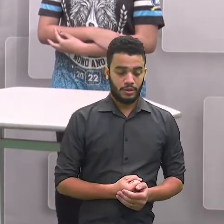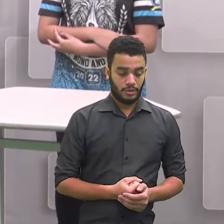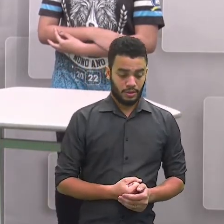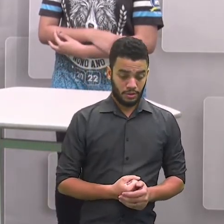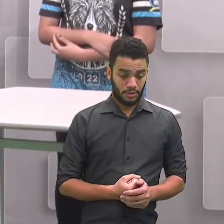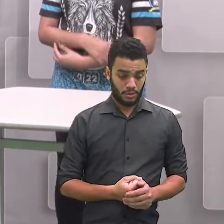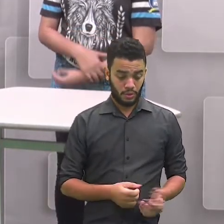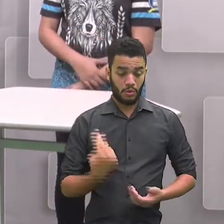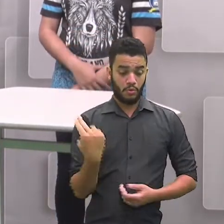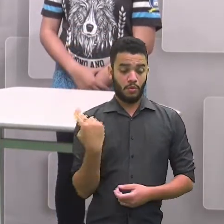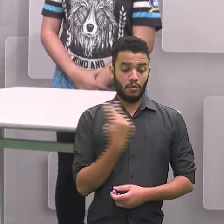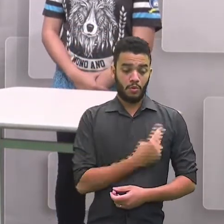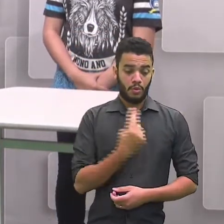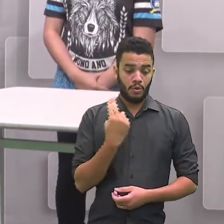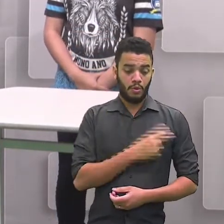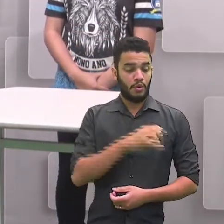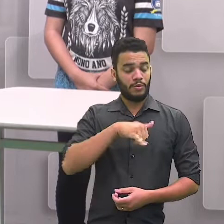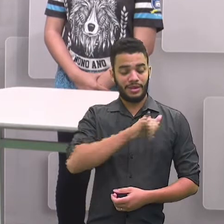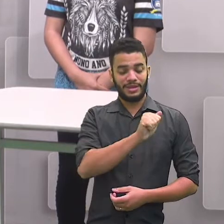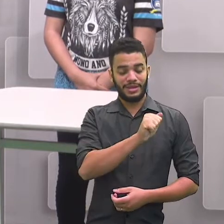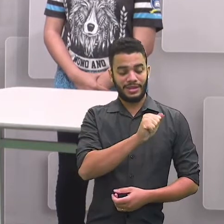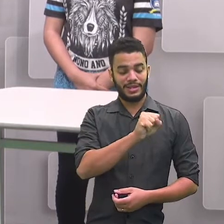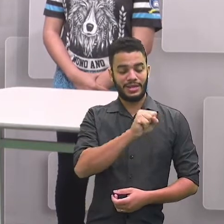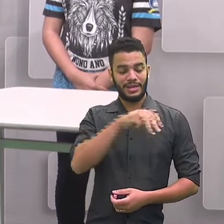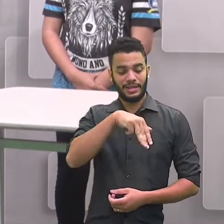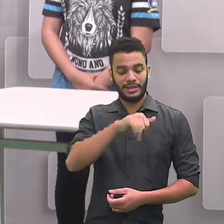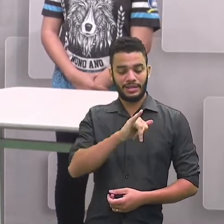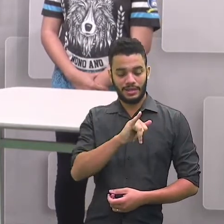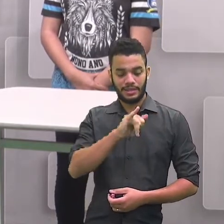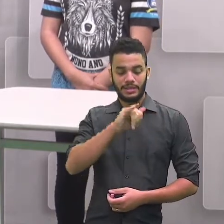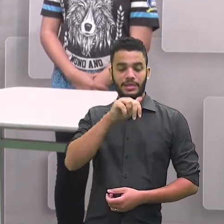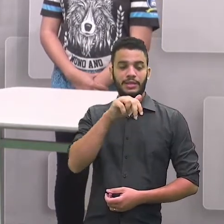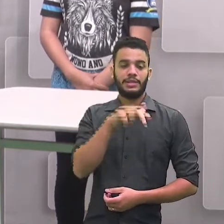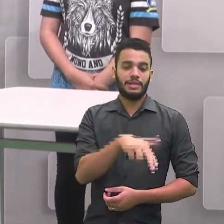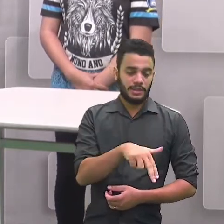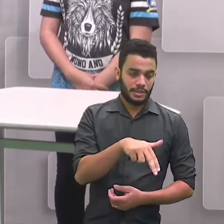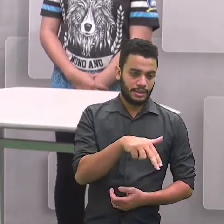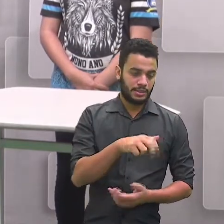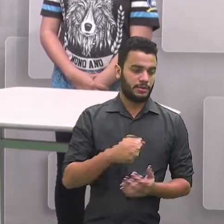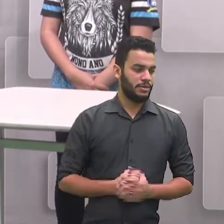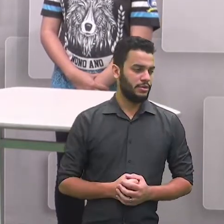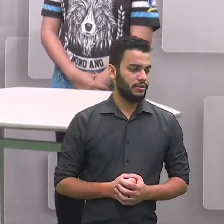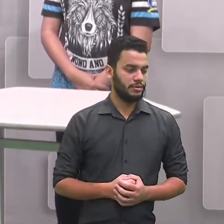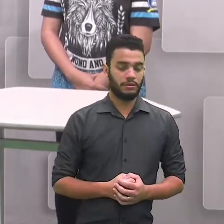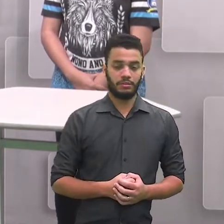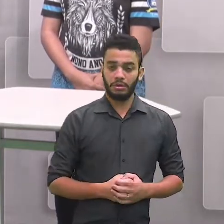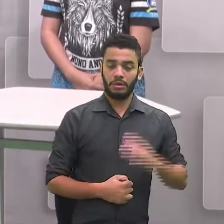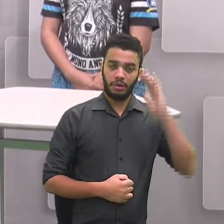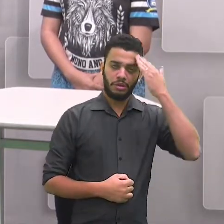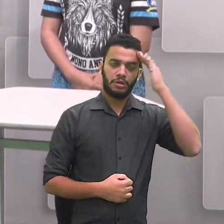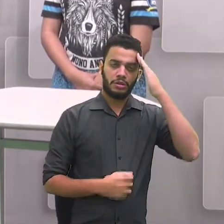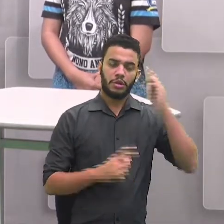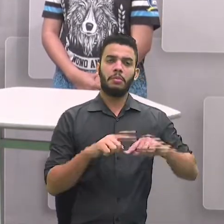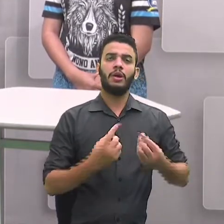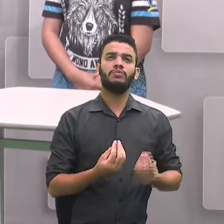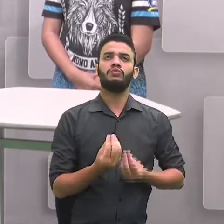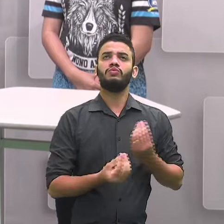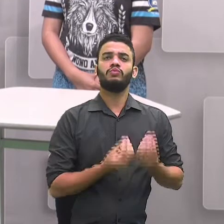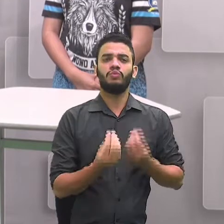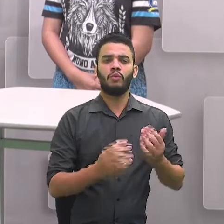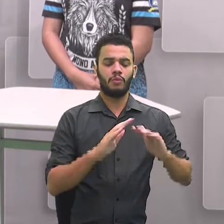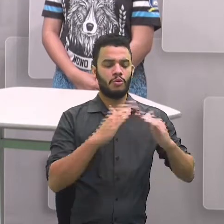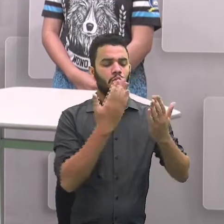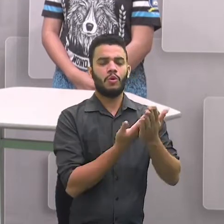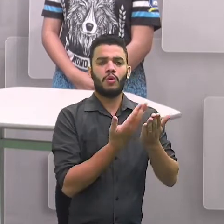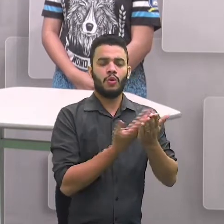Yasmin Ticiane Rizon da Silva, sou da Escola Municipal Aripe Júnior. E como foi os preparativos da sua escola para você